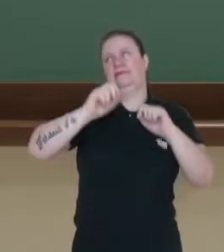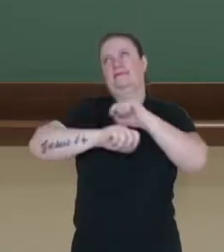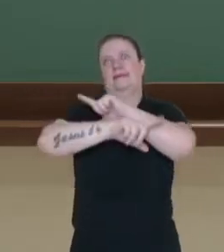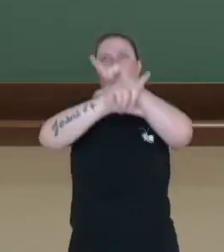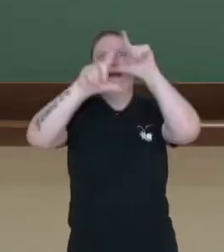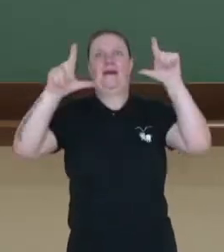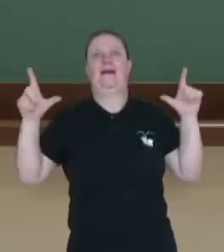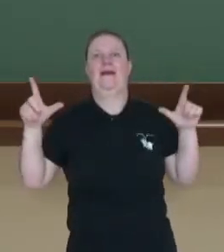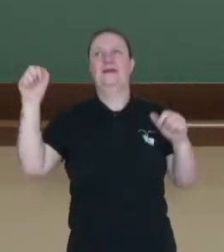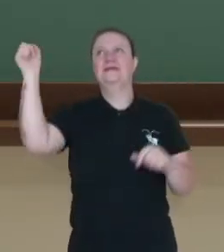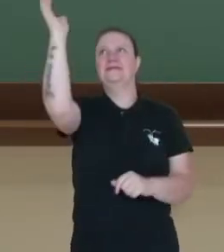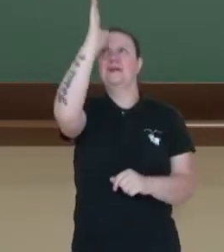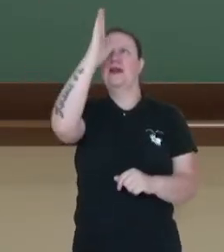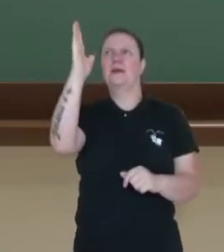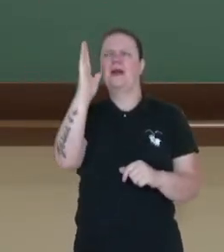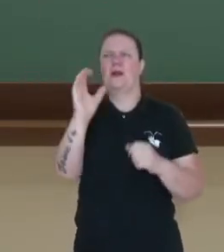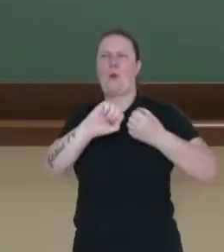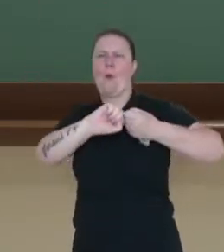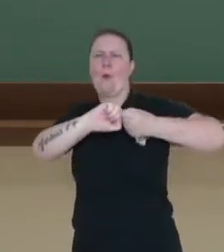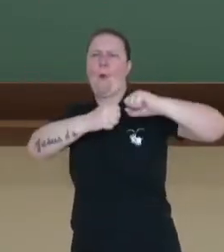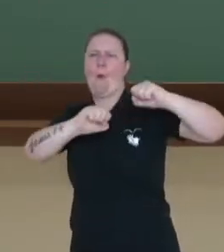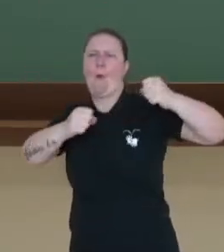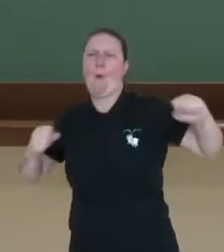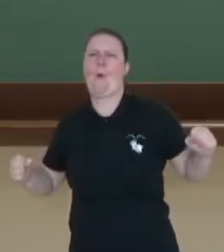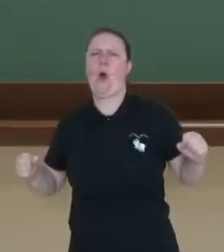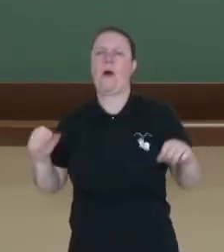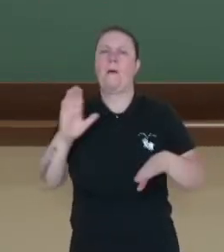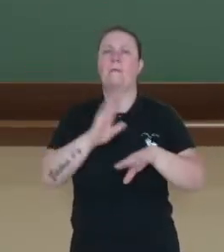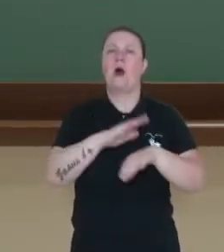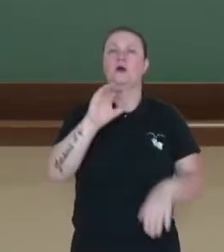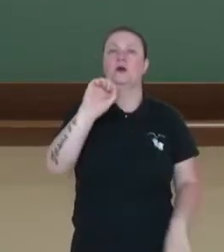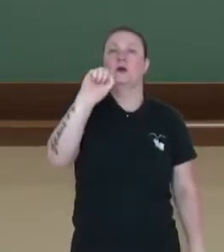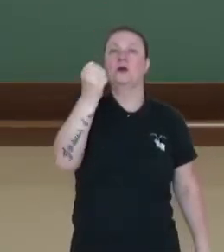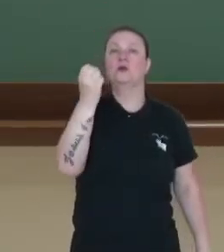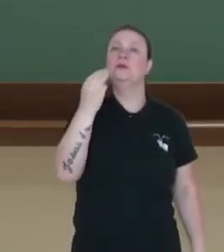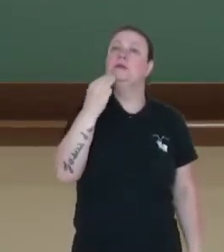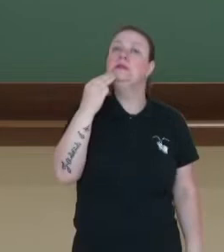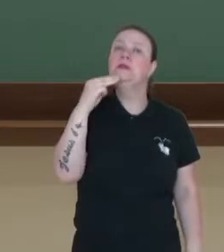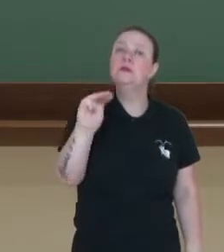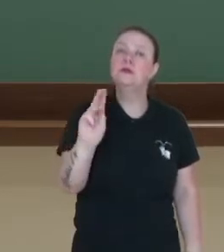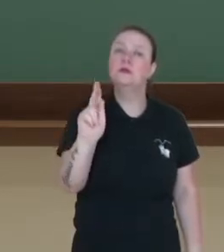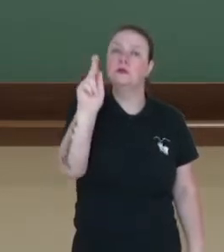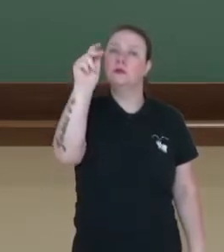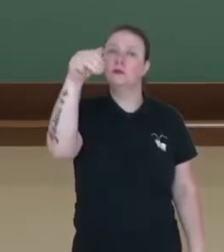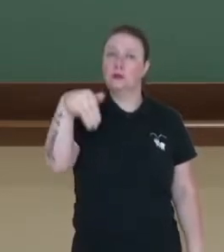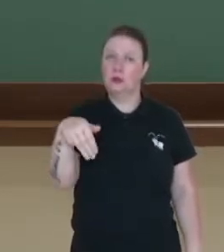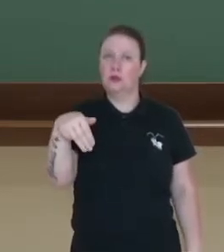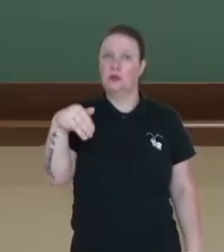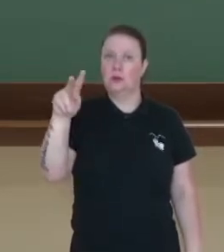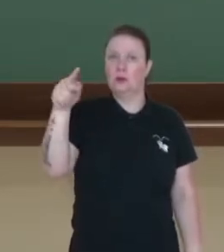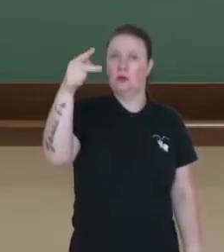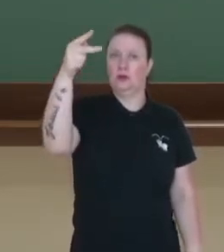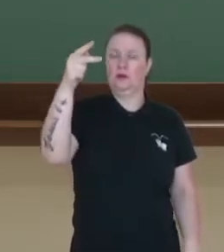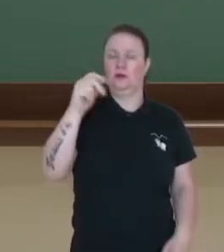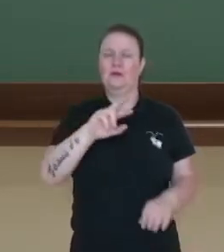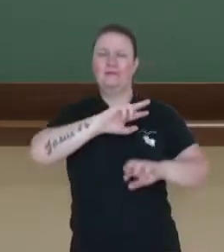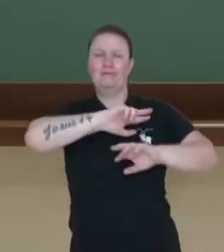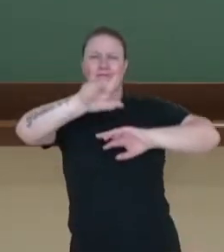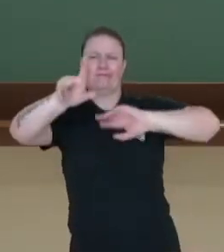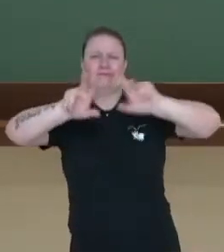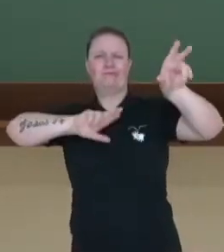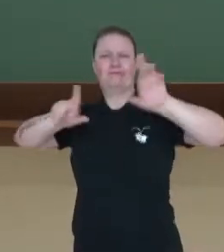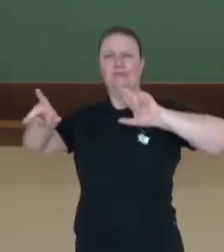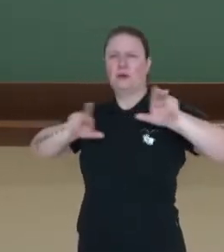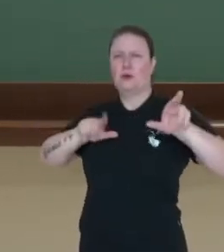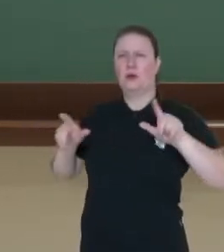dimensões continentais, mais de 8 milhões de quilômetros quadrados, apresenta uma diversidade cultural muito grande. Isso